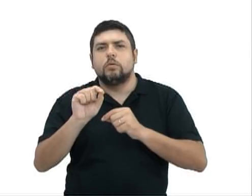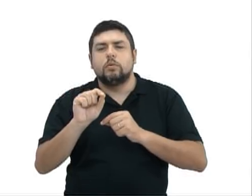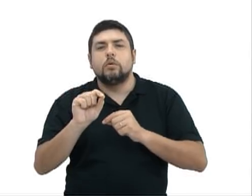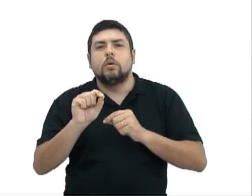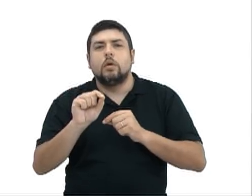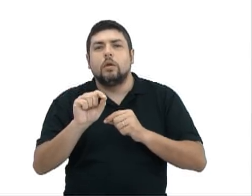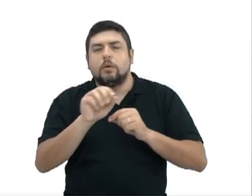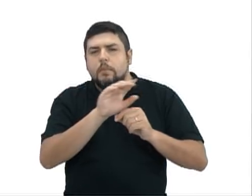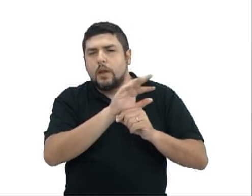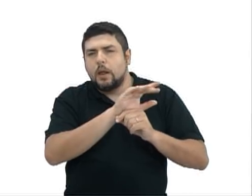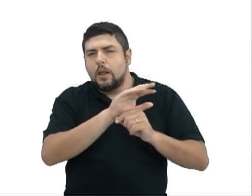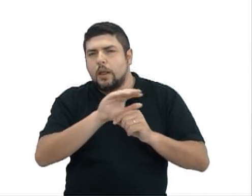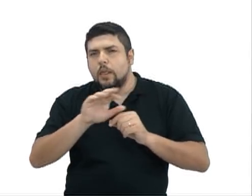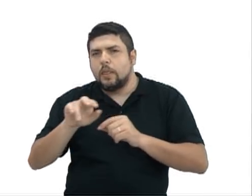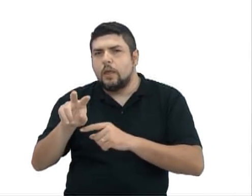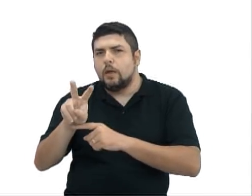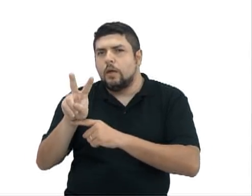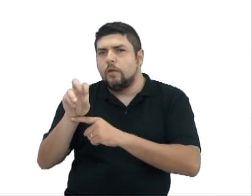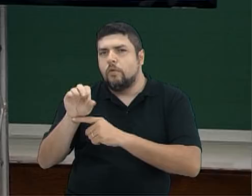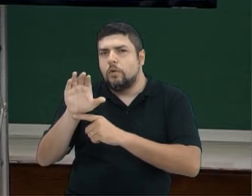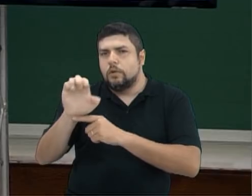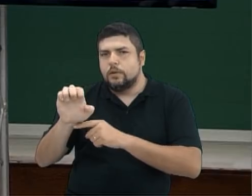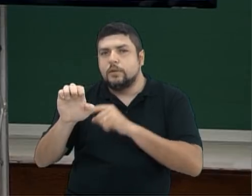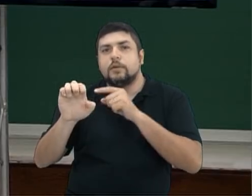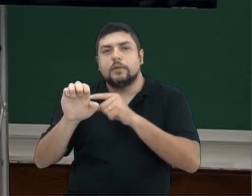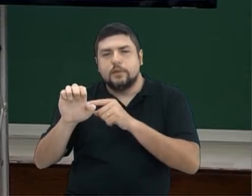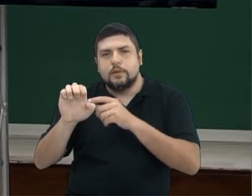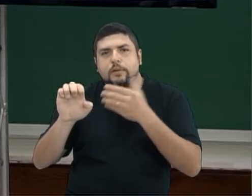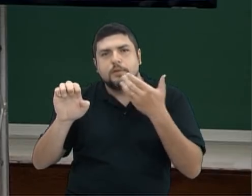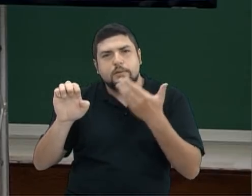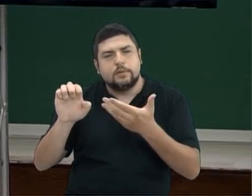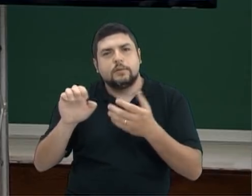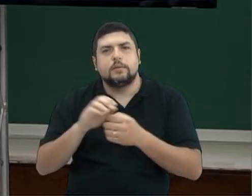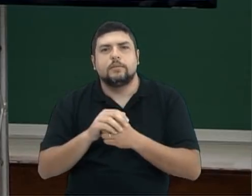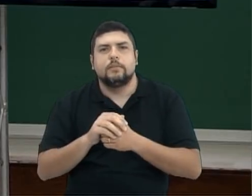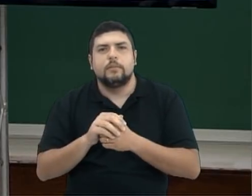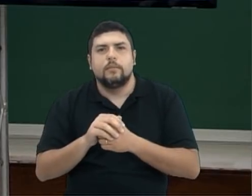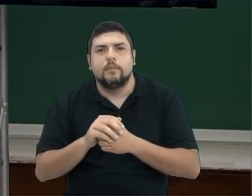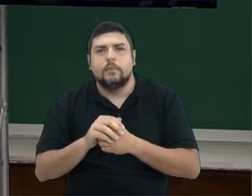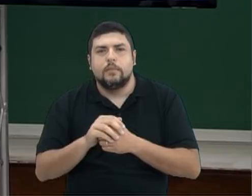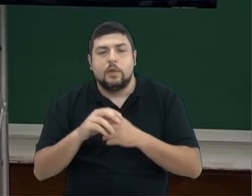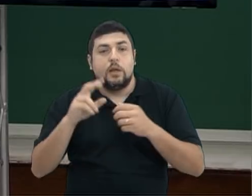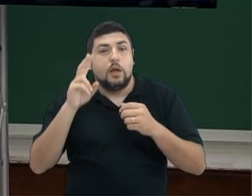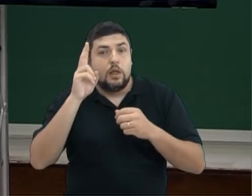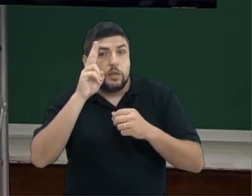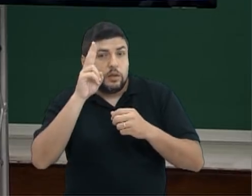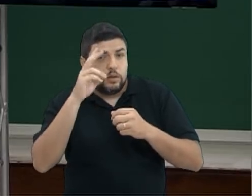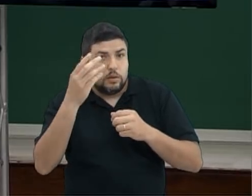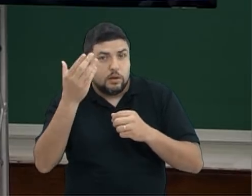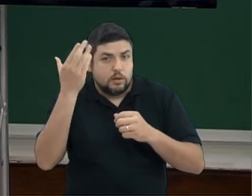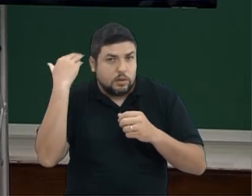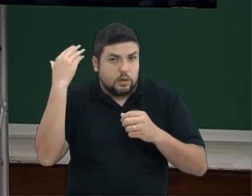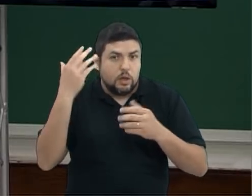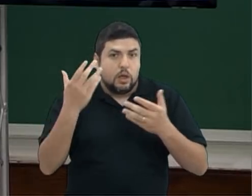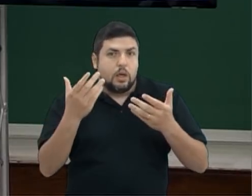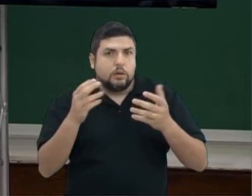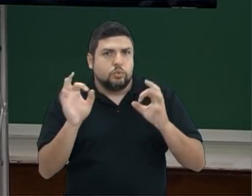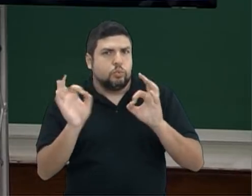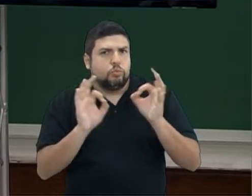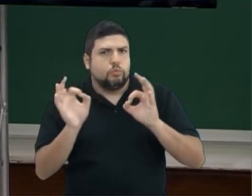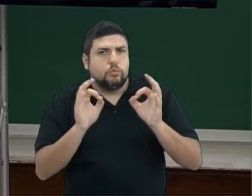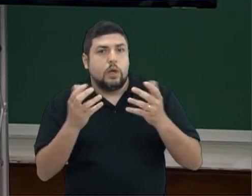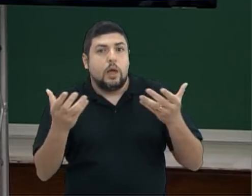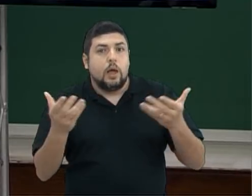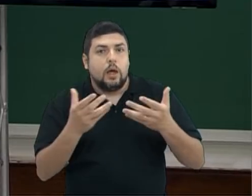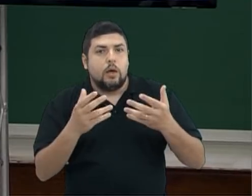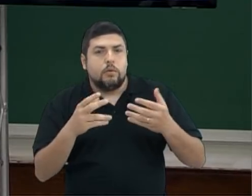você. Lembram que o pronome você ele é um pronome que era de tratamento, mas agora ele foi incorporado